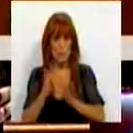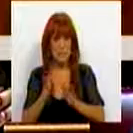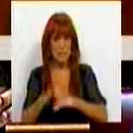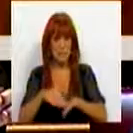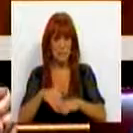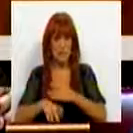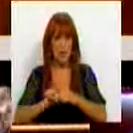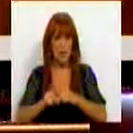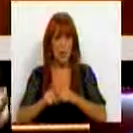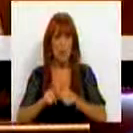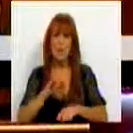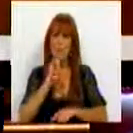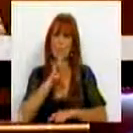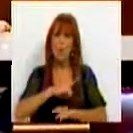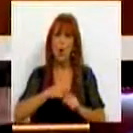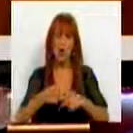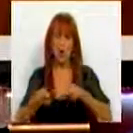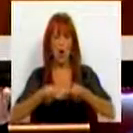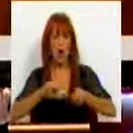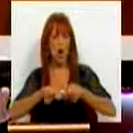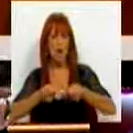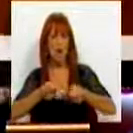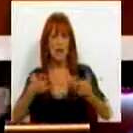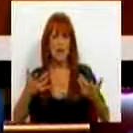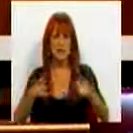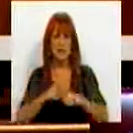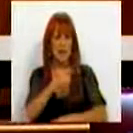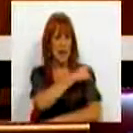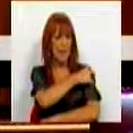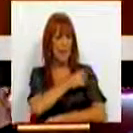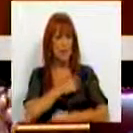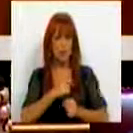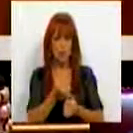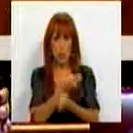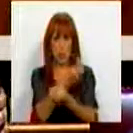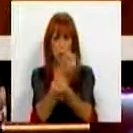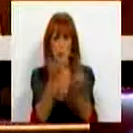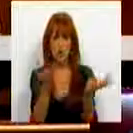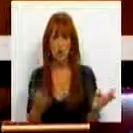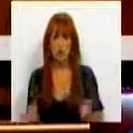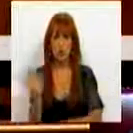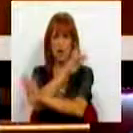desempenhar, é poder ser a organização que representa o conjunto da Europa